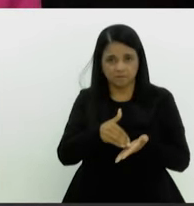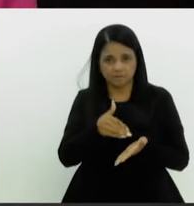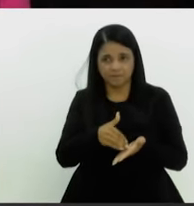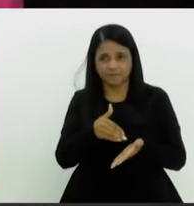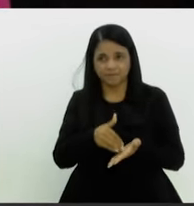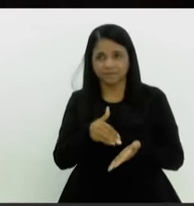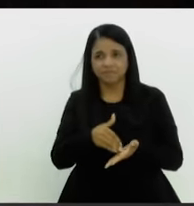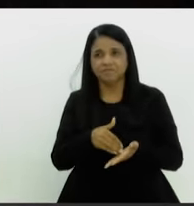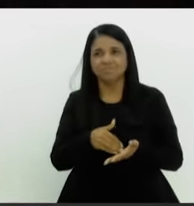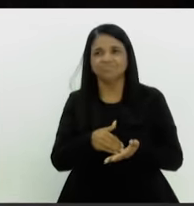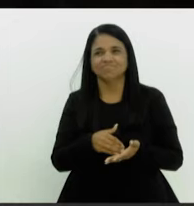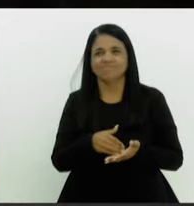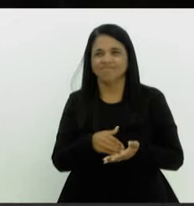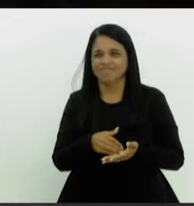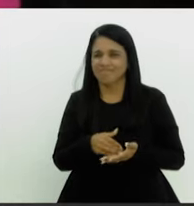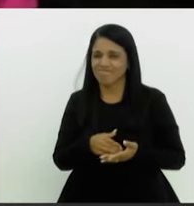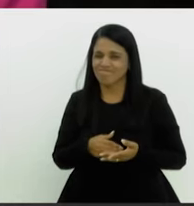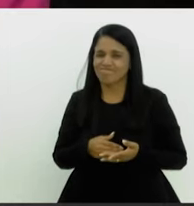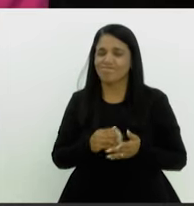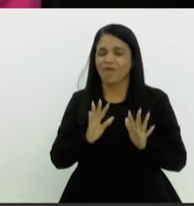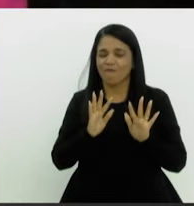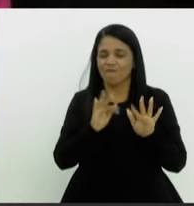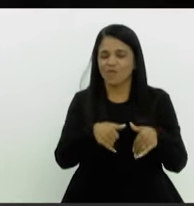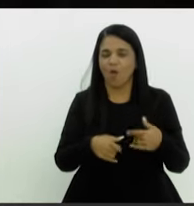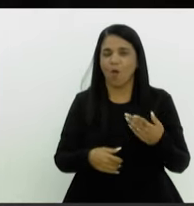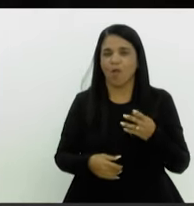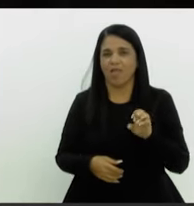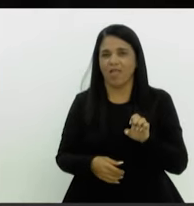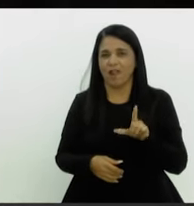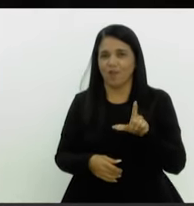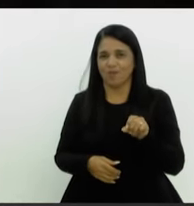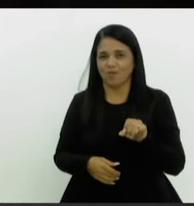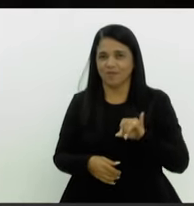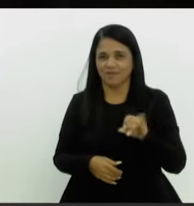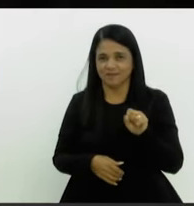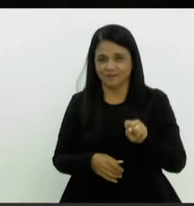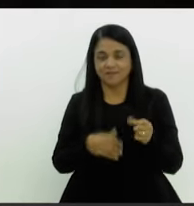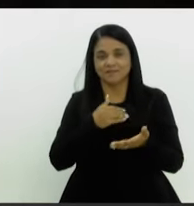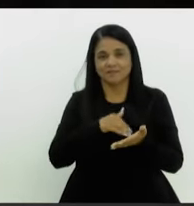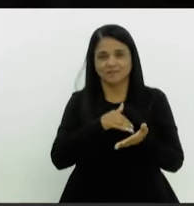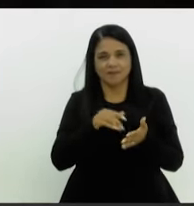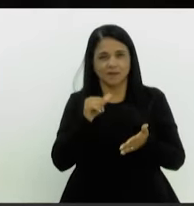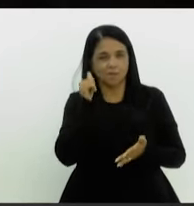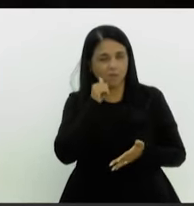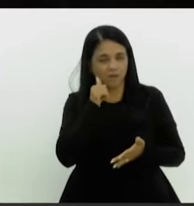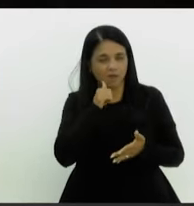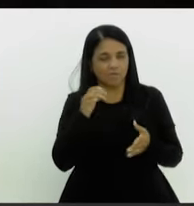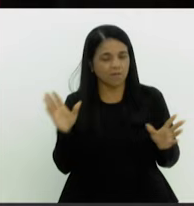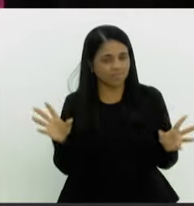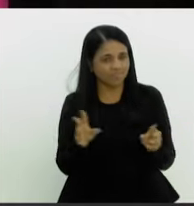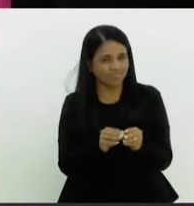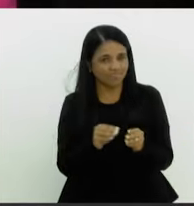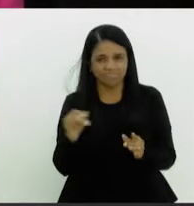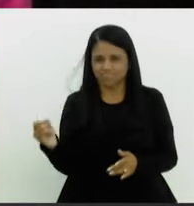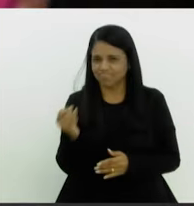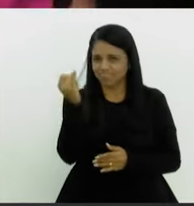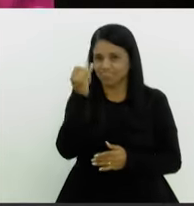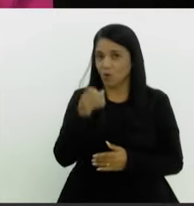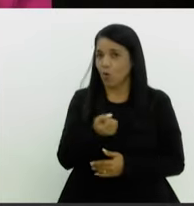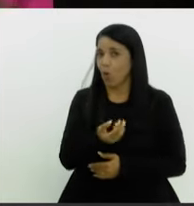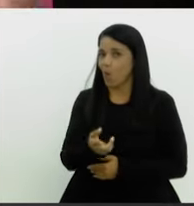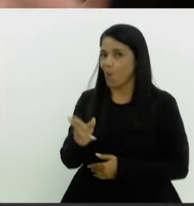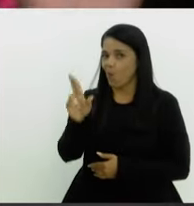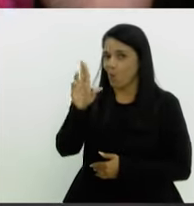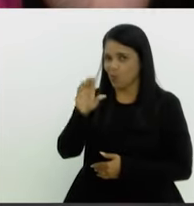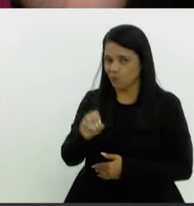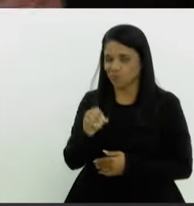propósito que eu deixei a elía para o final que é secretária de mulheres para fechar com chave de ouro porque depois ela vai est com com a